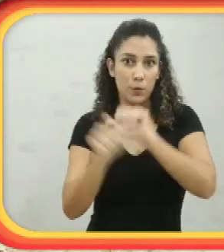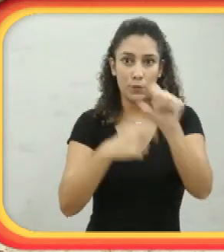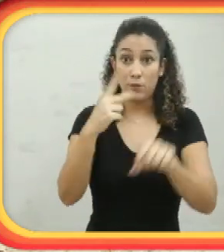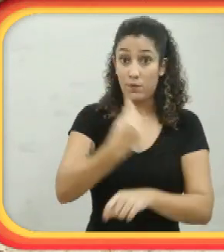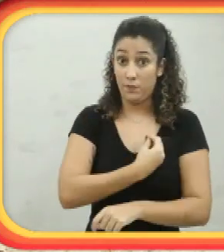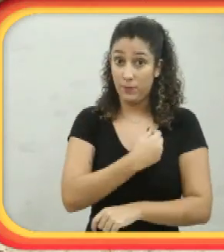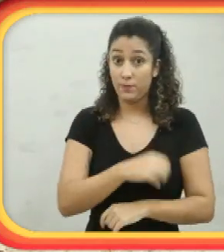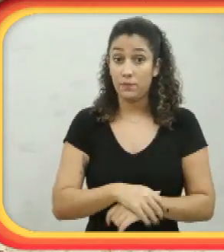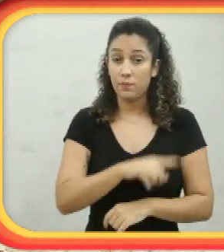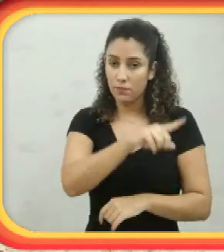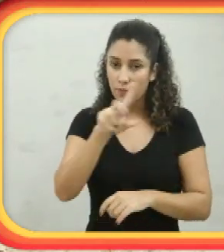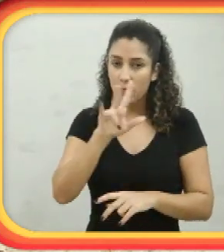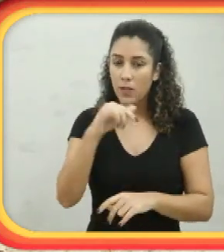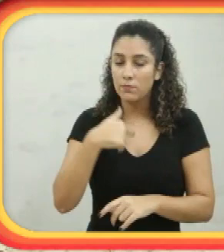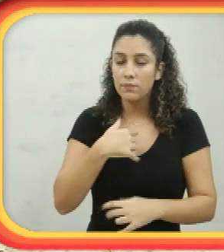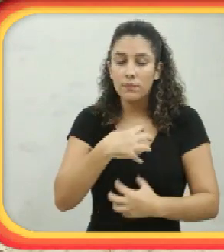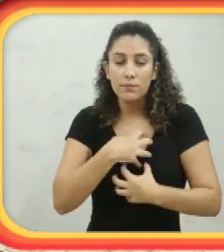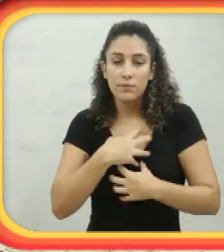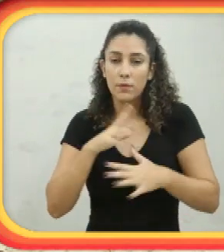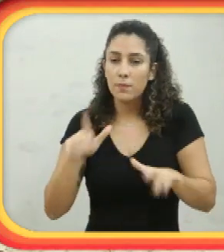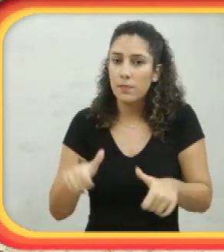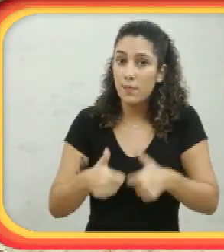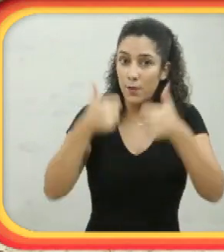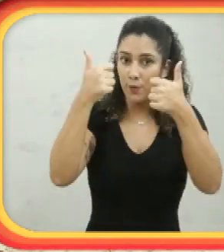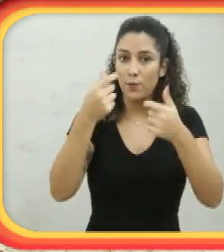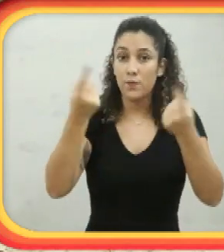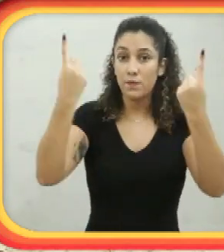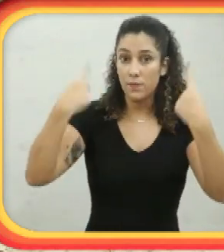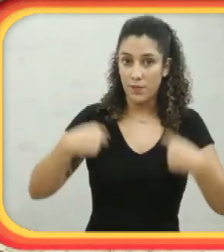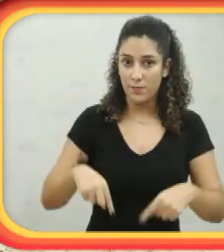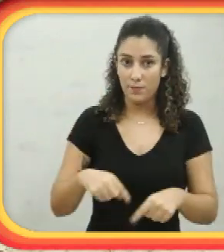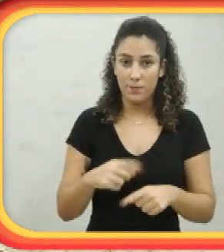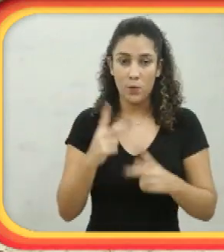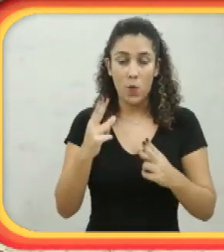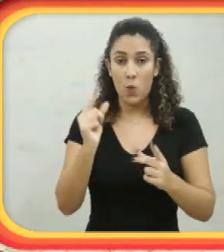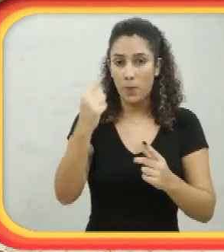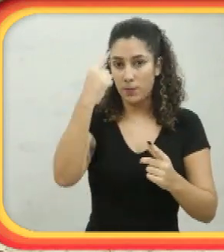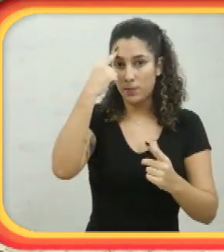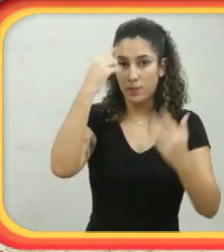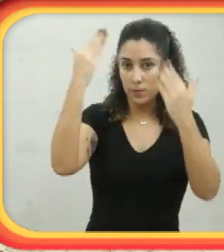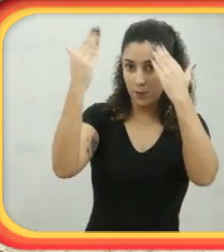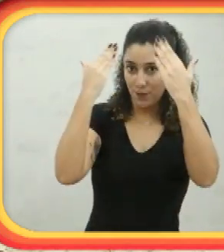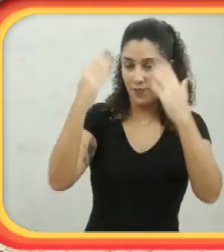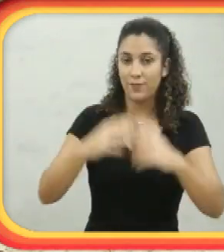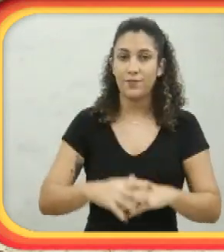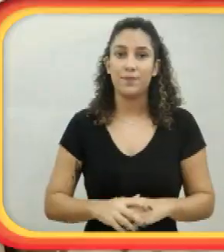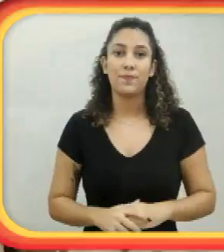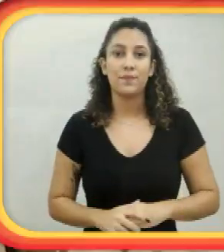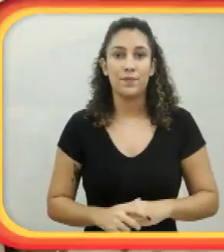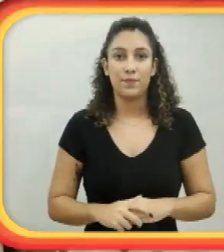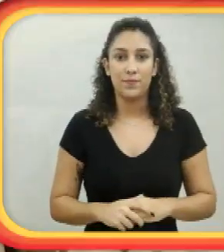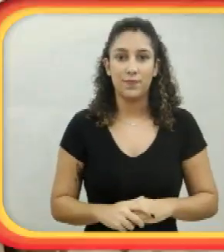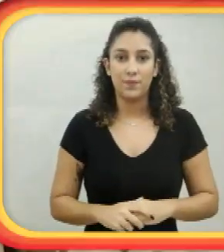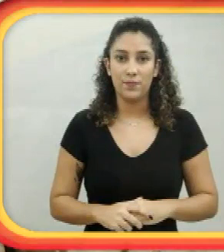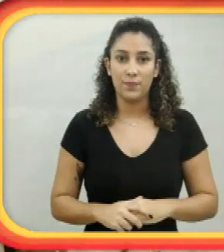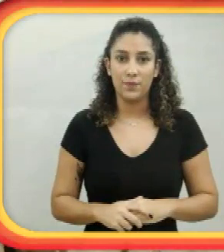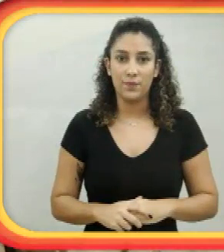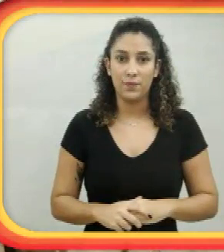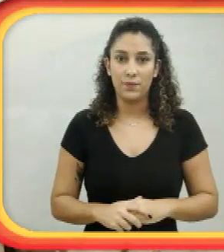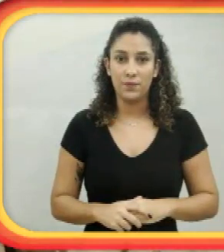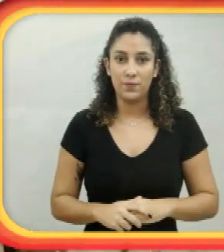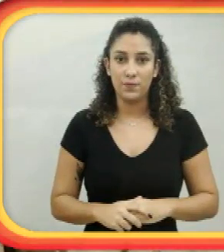esporte que vai mudar a vida de vocês e vocês vão se sentir muito melhor, tanto fisicamente como psicologicamente. Eu sou a Alessandra